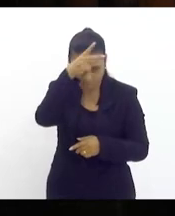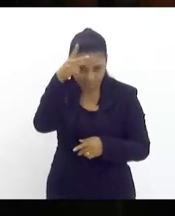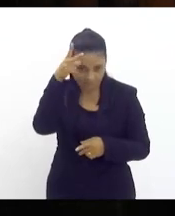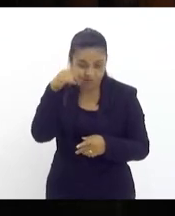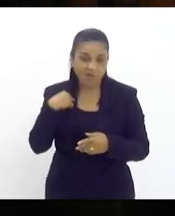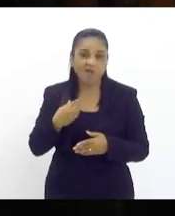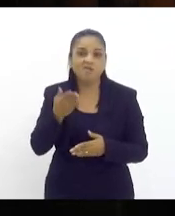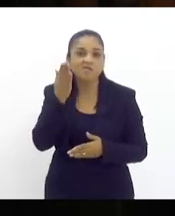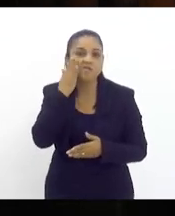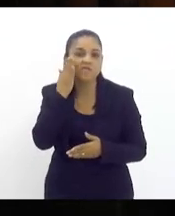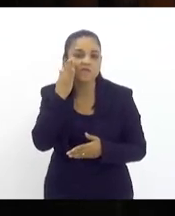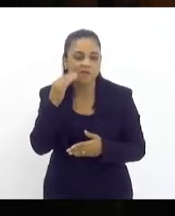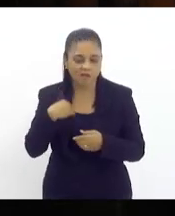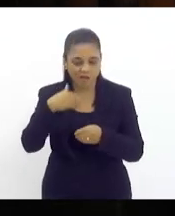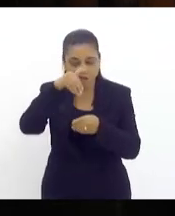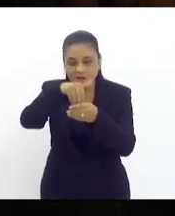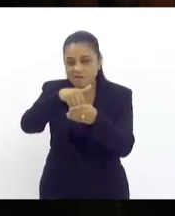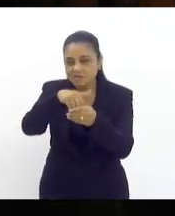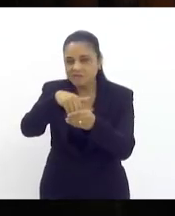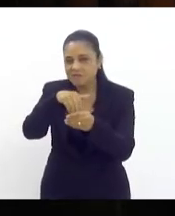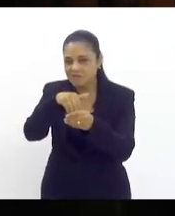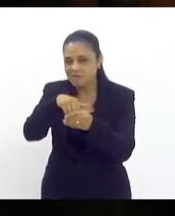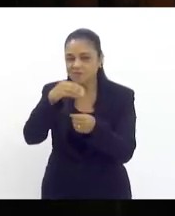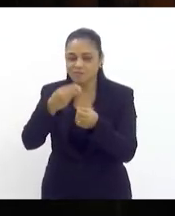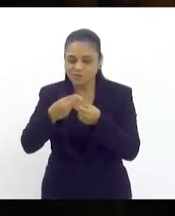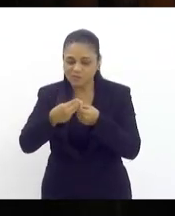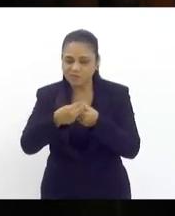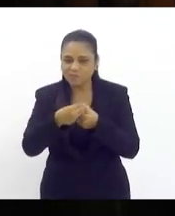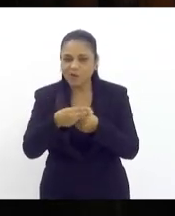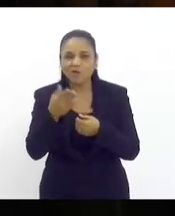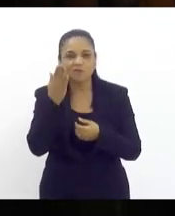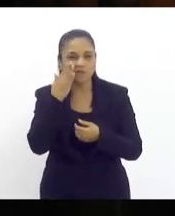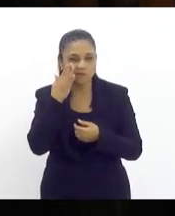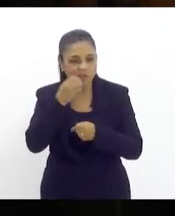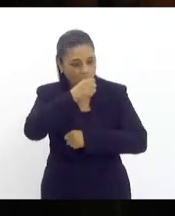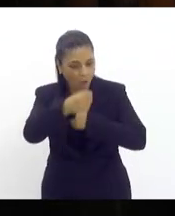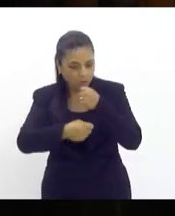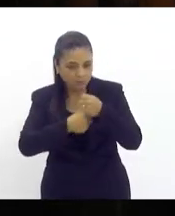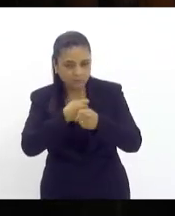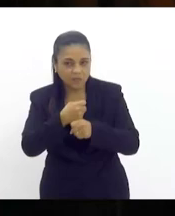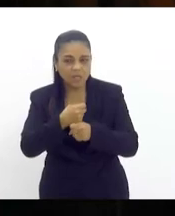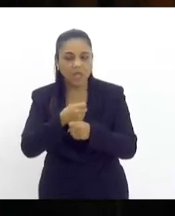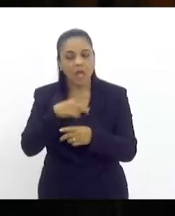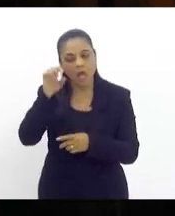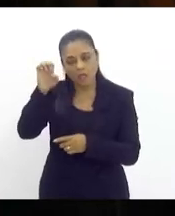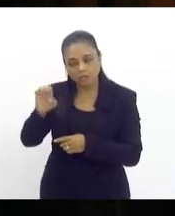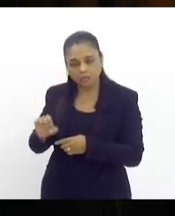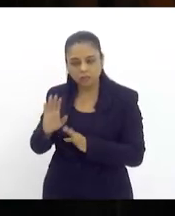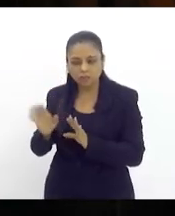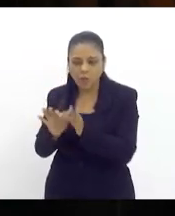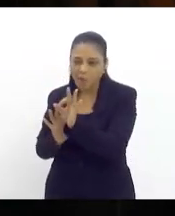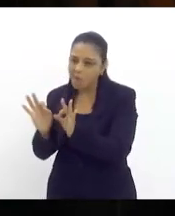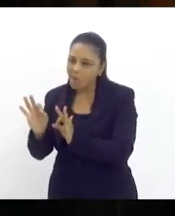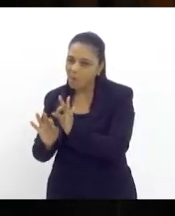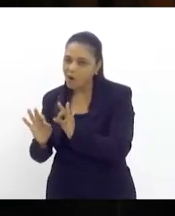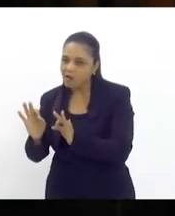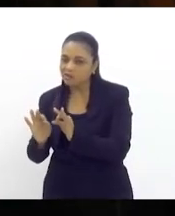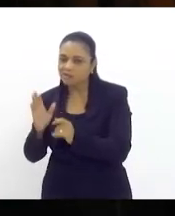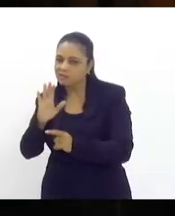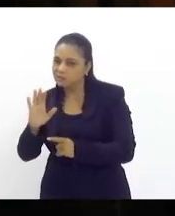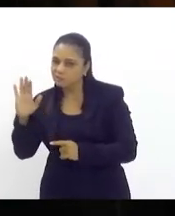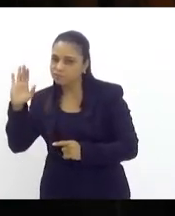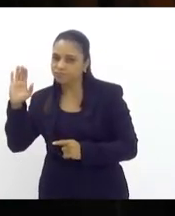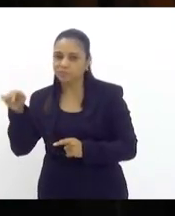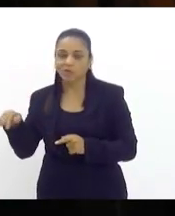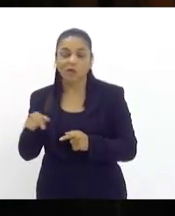municipais que estão chegando eu vejo a direita se organizar em prol de alguma candidatura eu vejo o